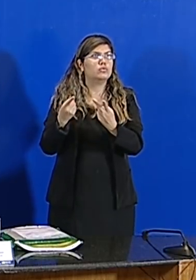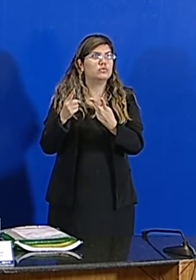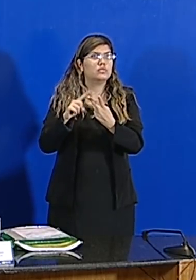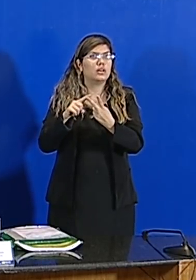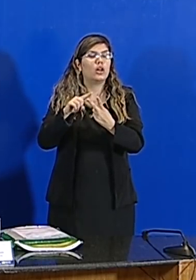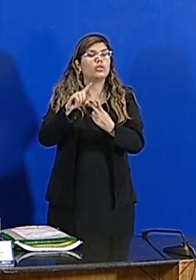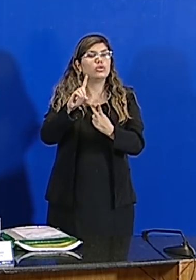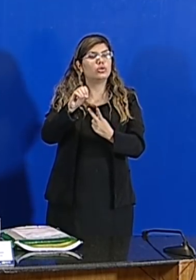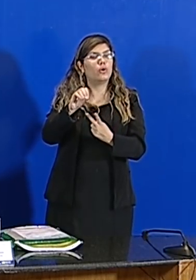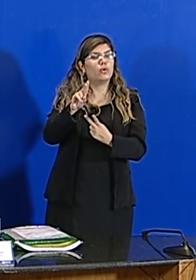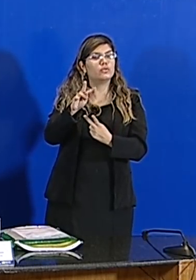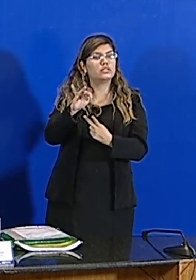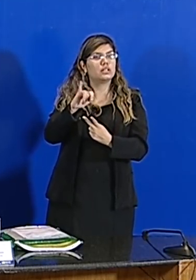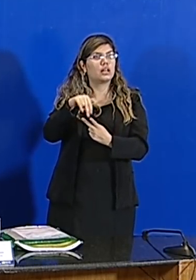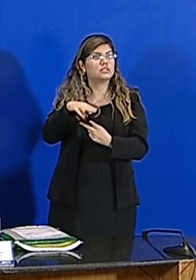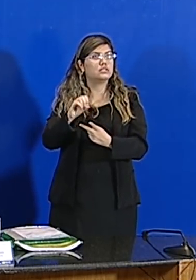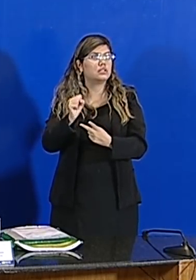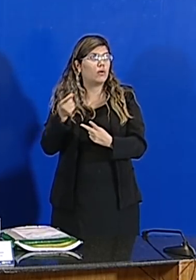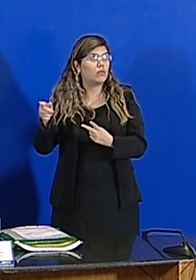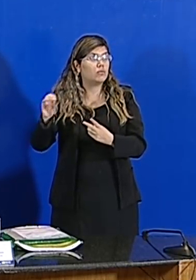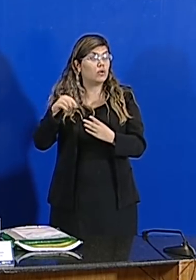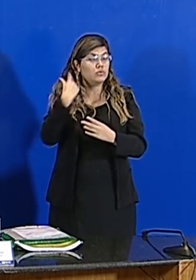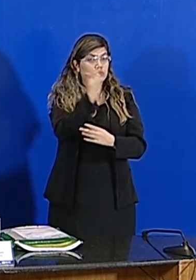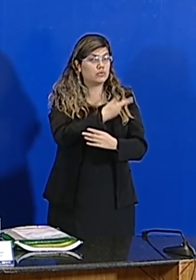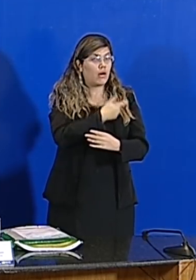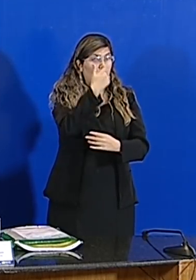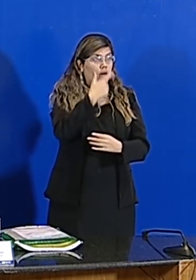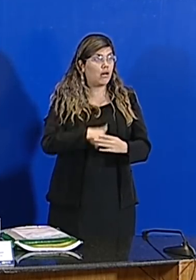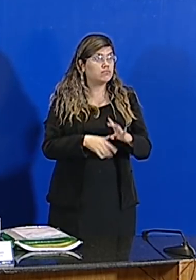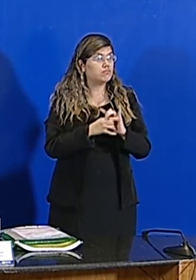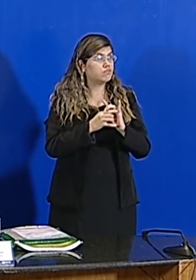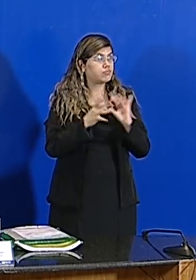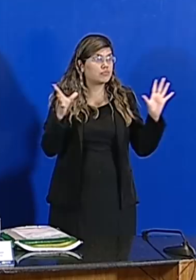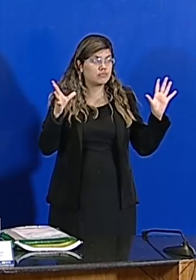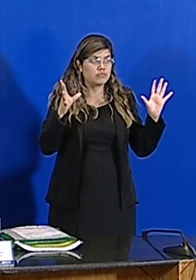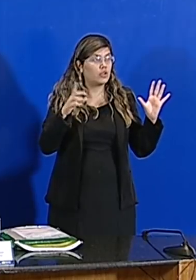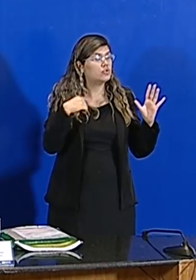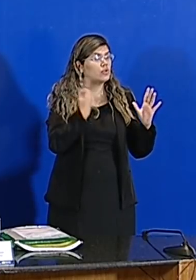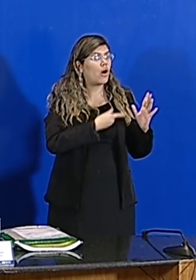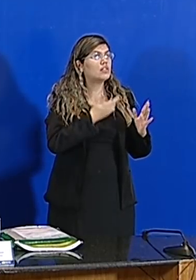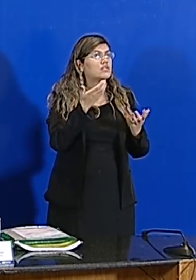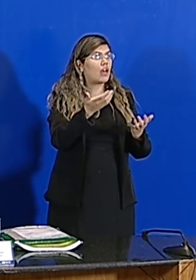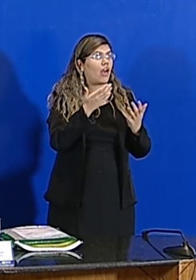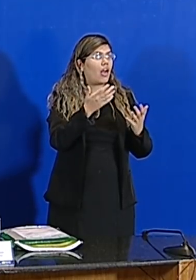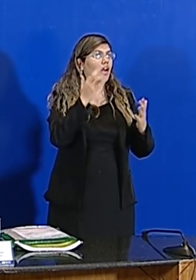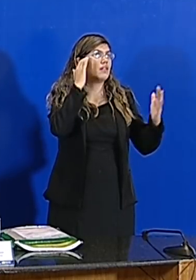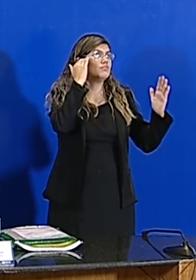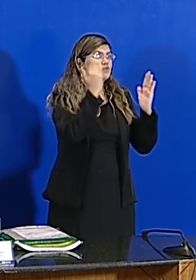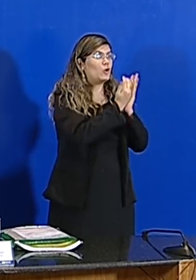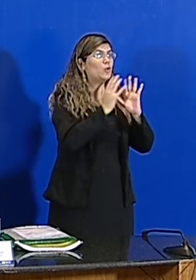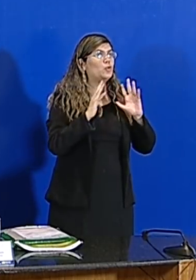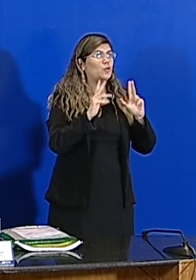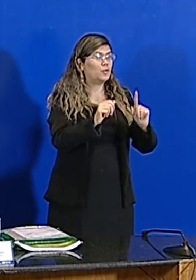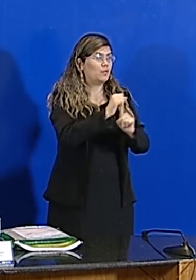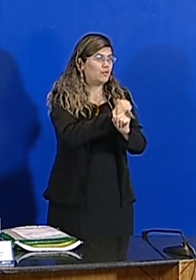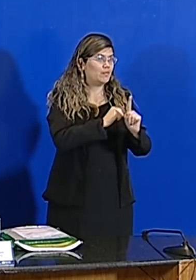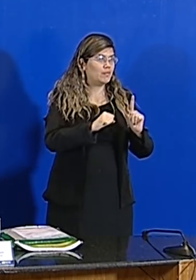doutrinação, mostrando que nós somos republicanos, que nós visamos atender a sociedade como um todo.